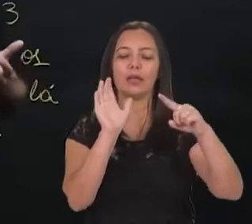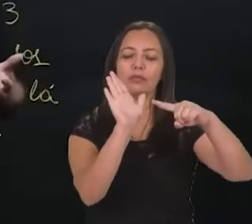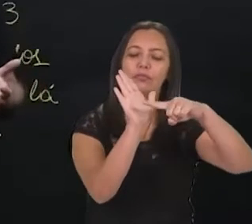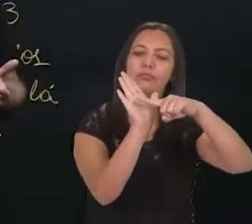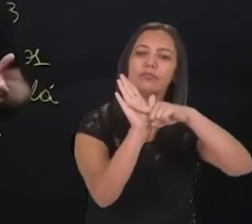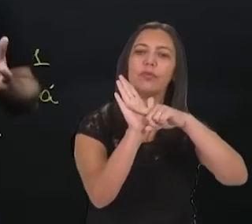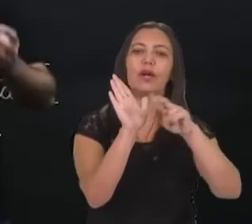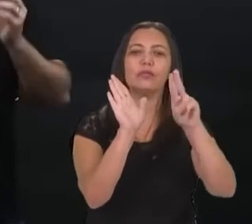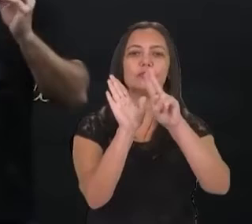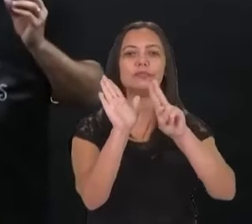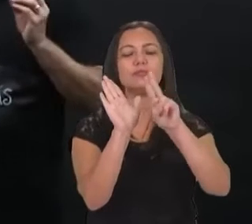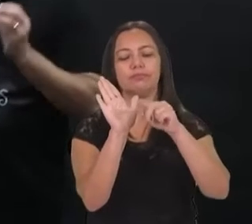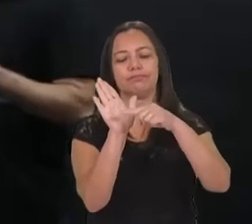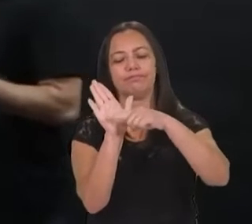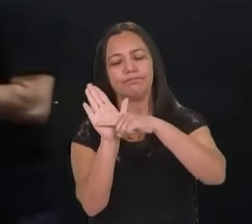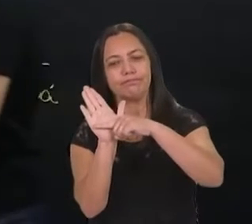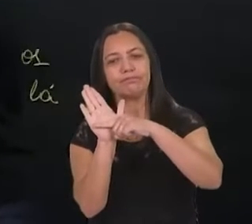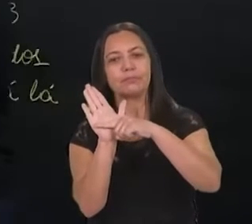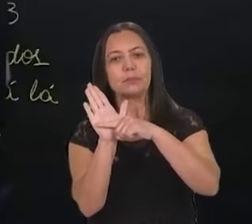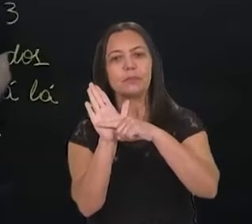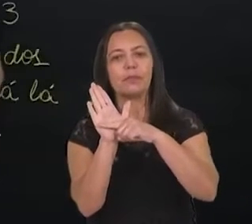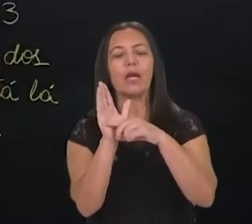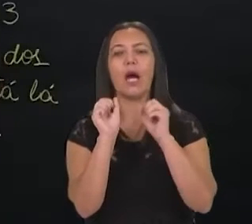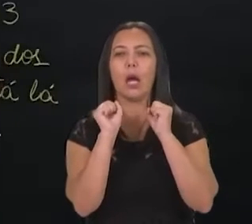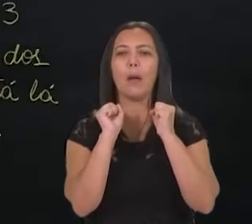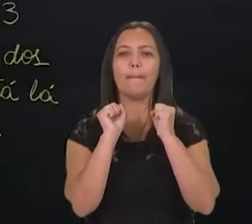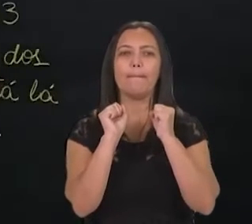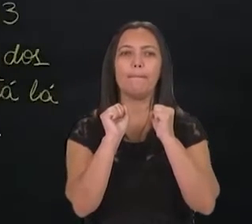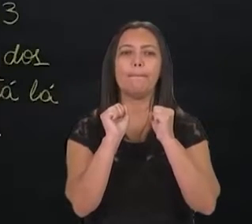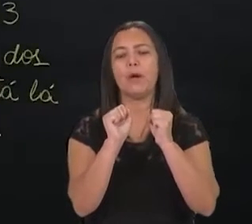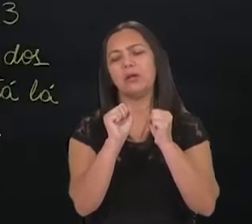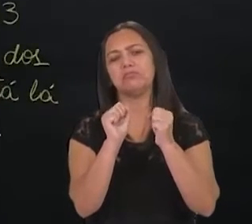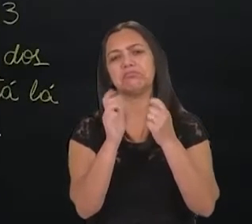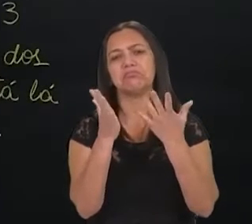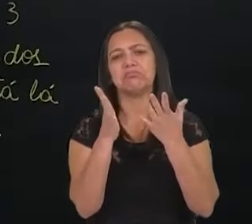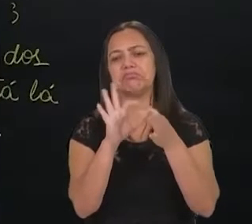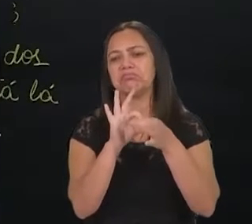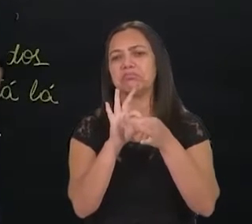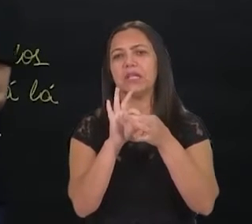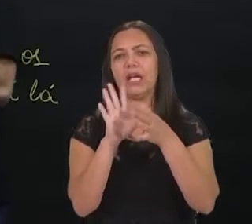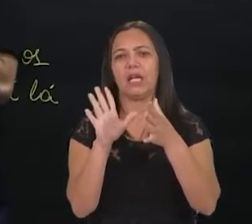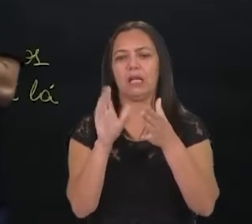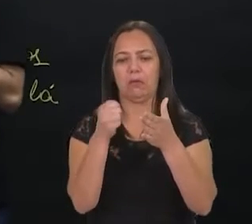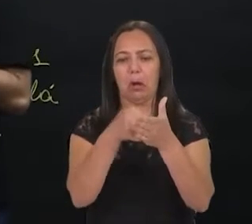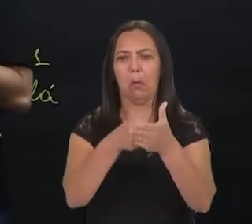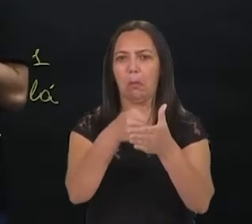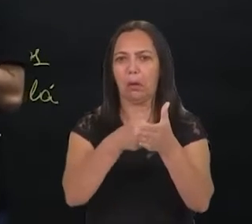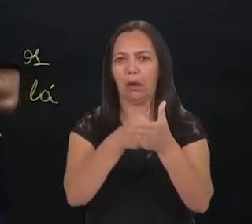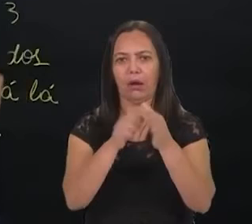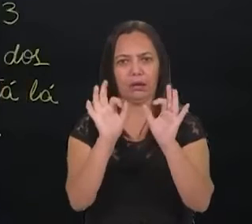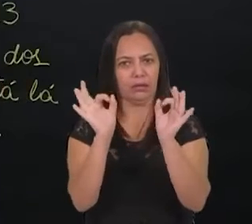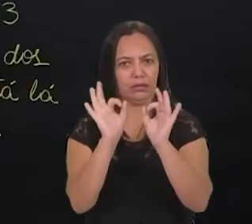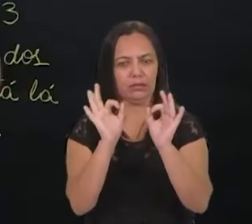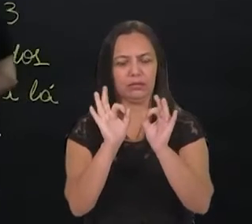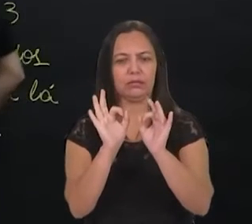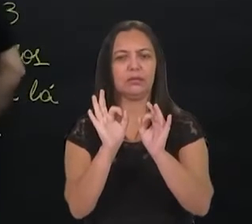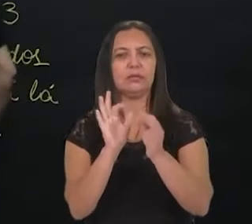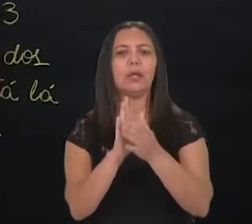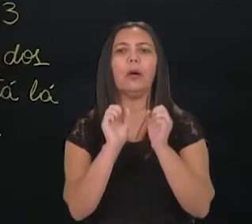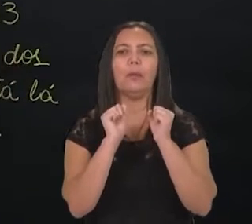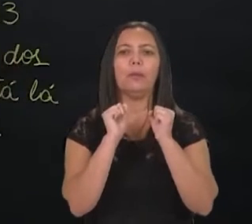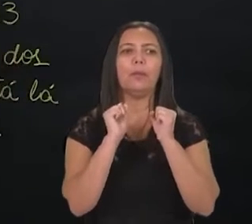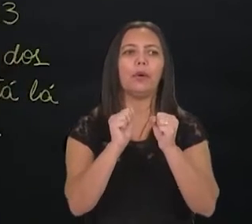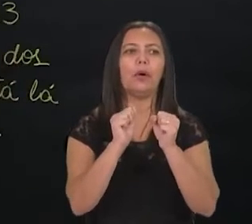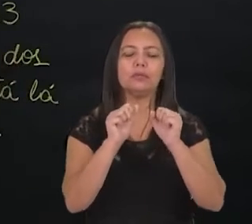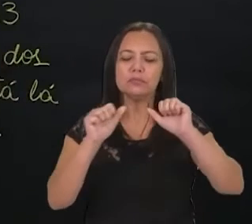de subtração. E aí, pessoal, a gente pode, se quiser, é claro, né? Não é uma obrigação, tá?